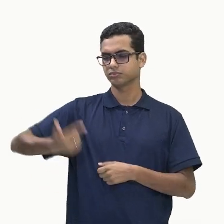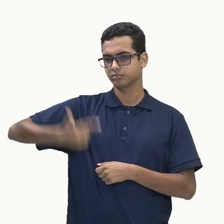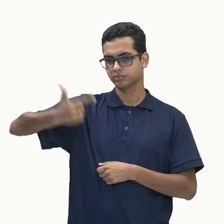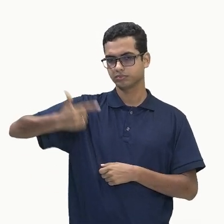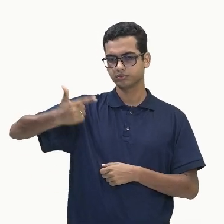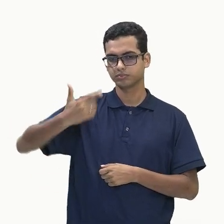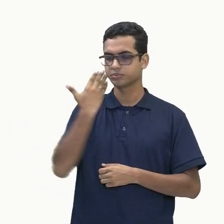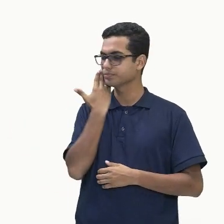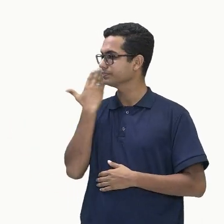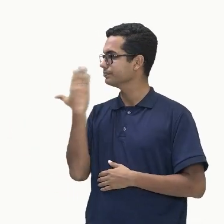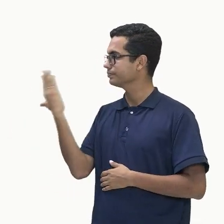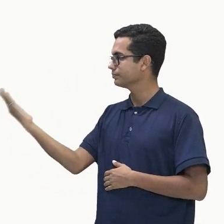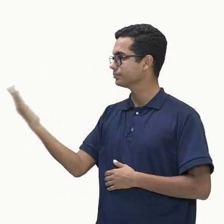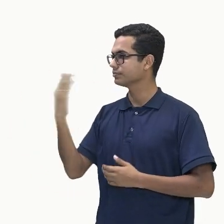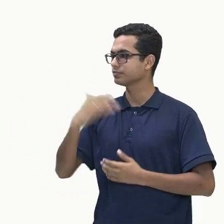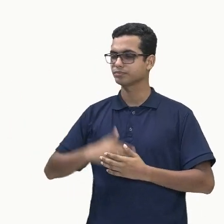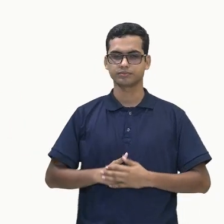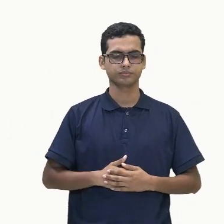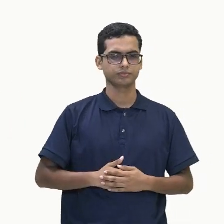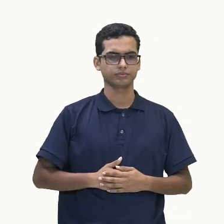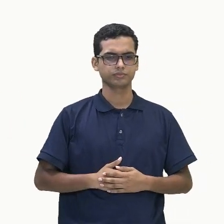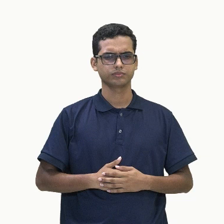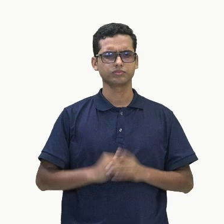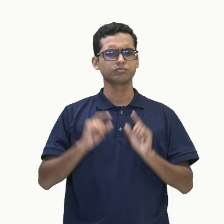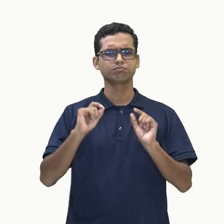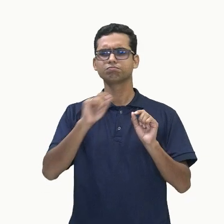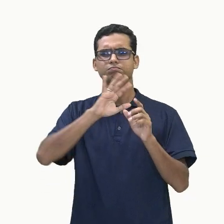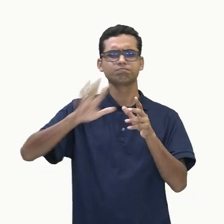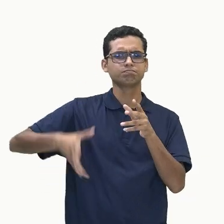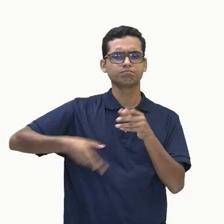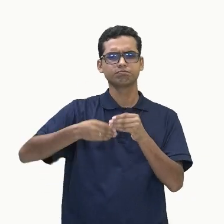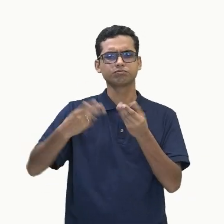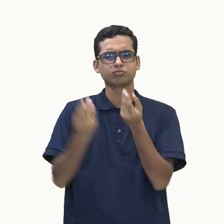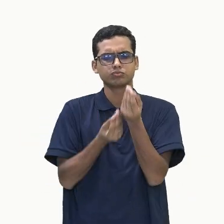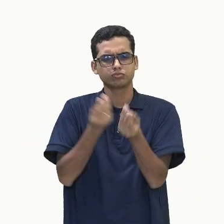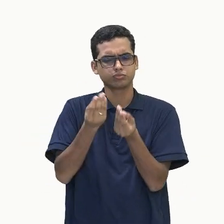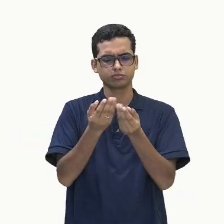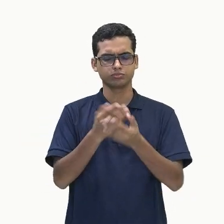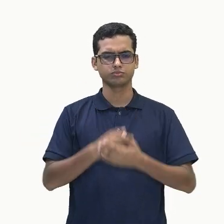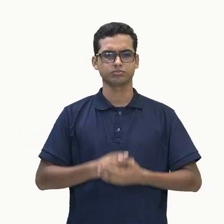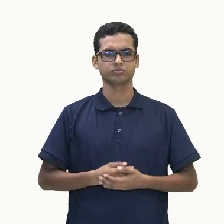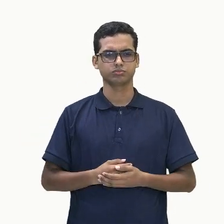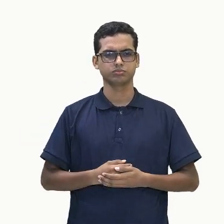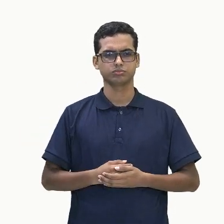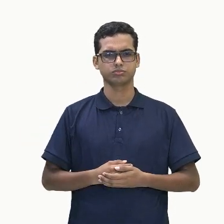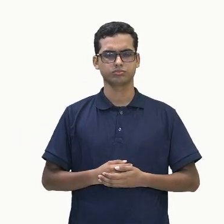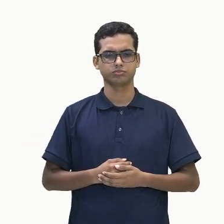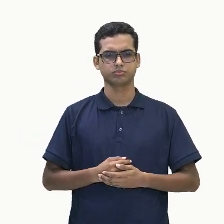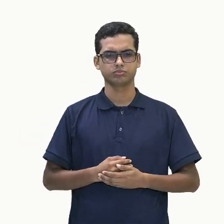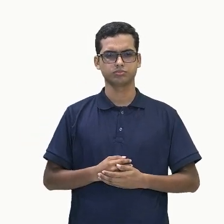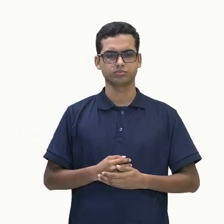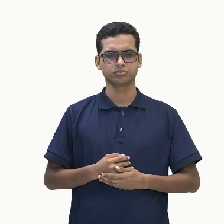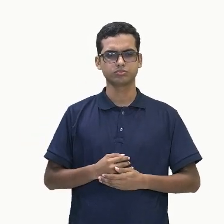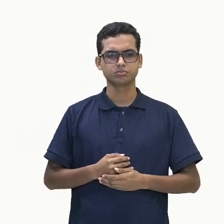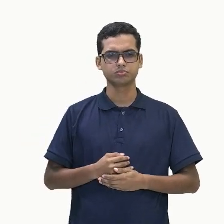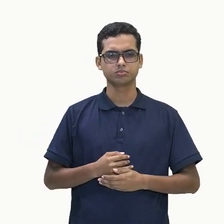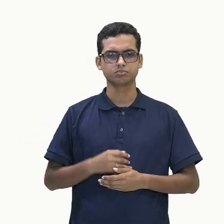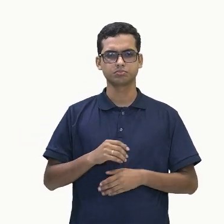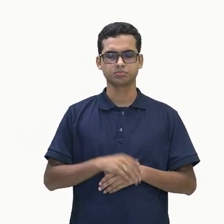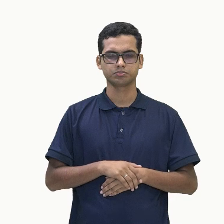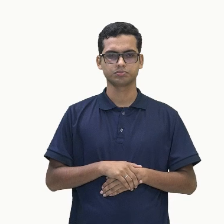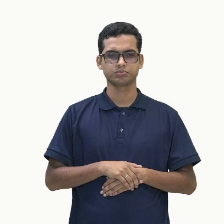Emma running home. O que vocês acham que vai completar aí? É am, é is ou é are? E lá no